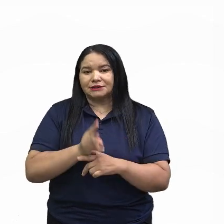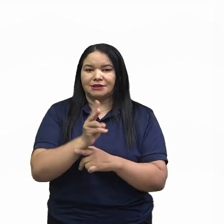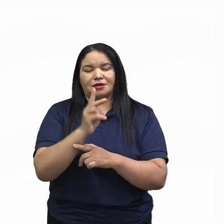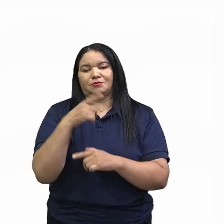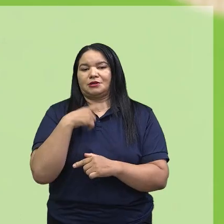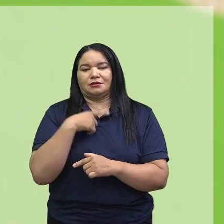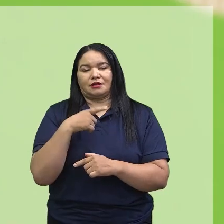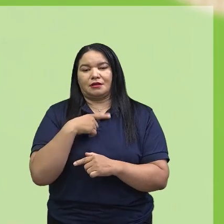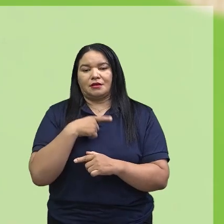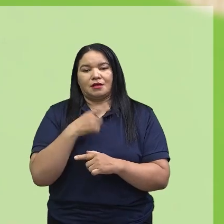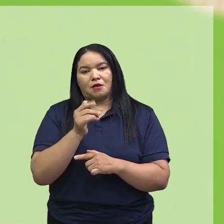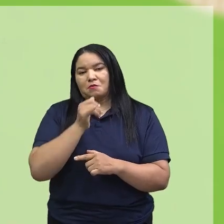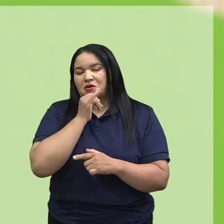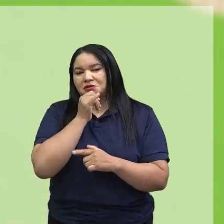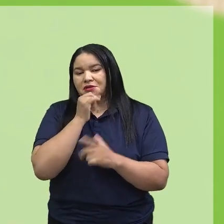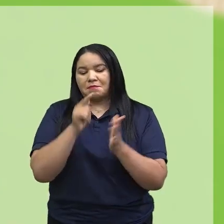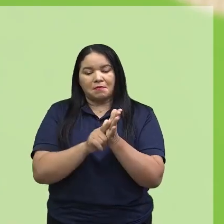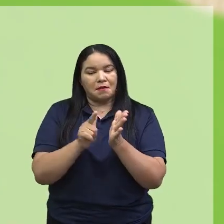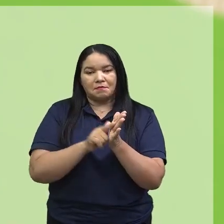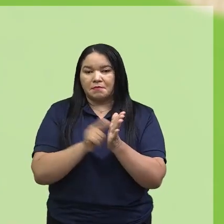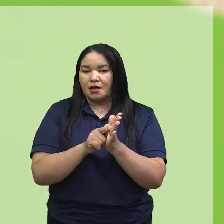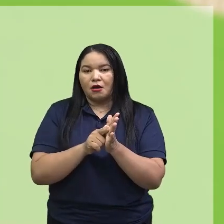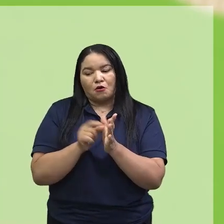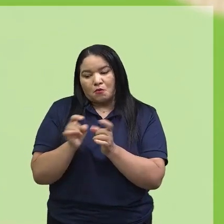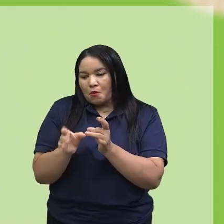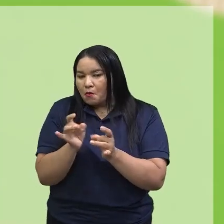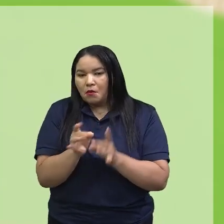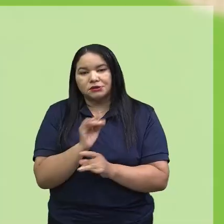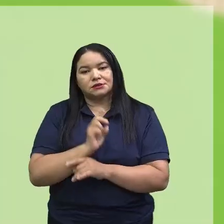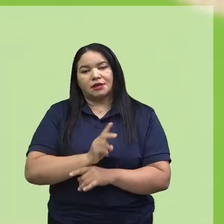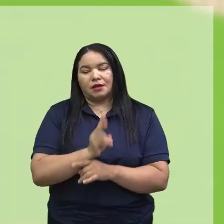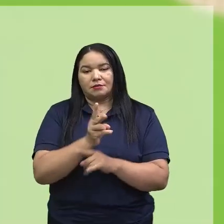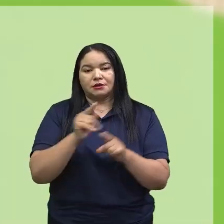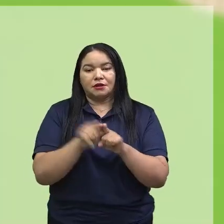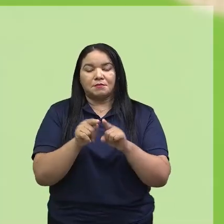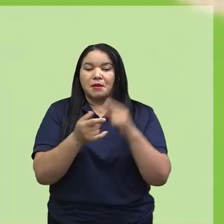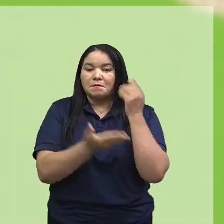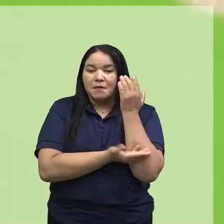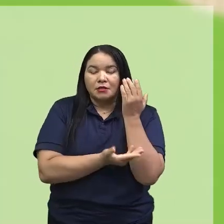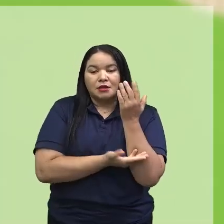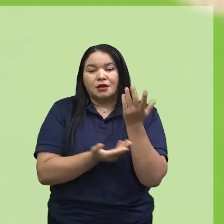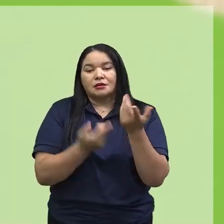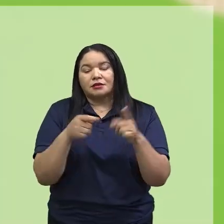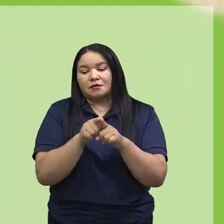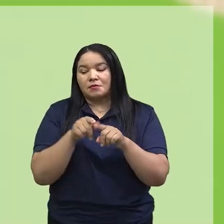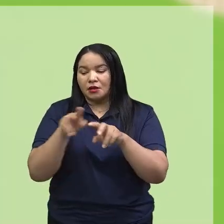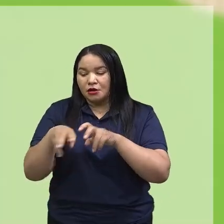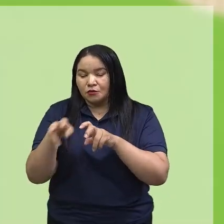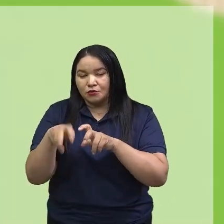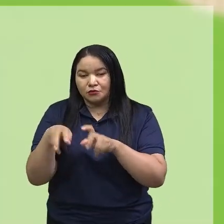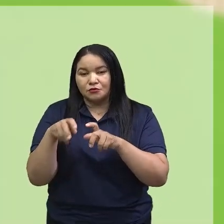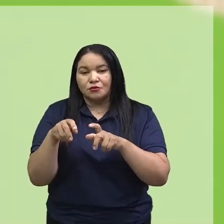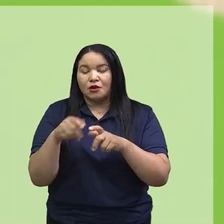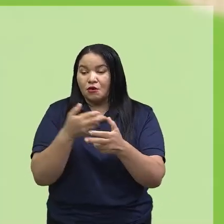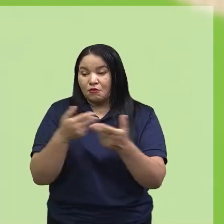A gente vai descartar papel, resto de madeira, né? Na agricultura, descartar aquilo que não